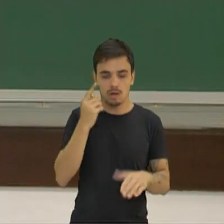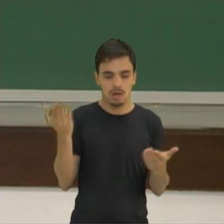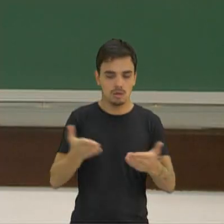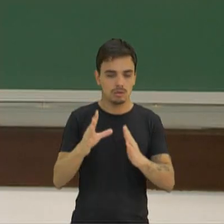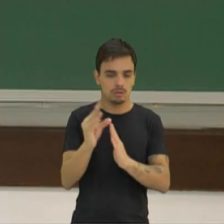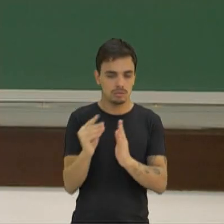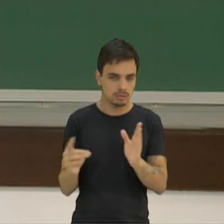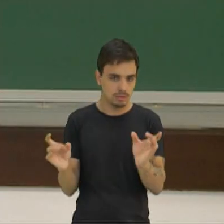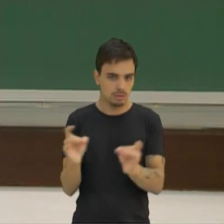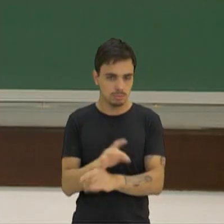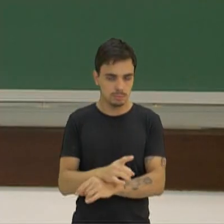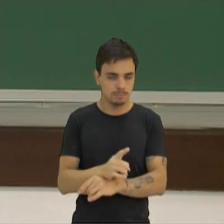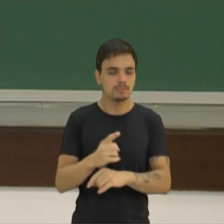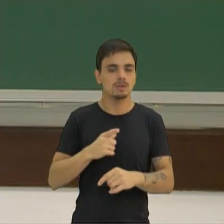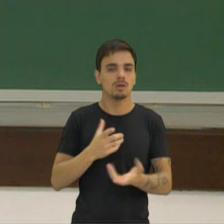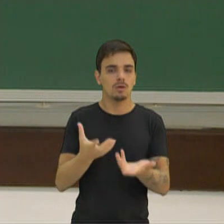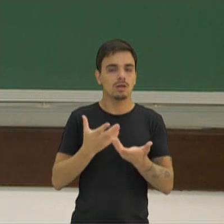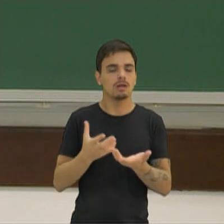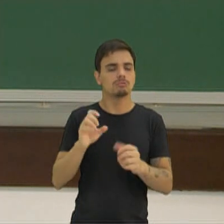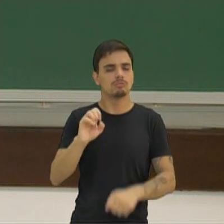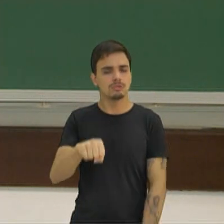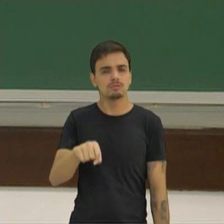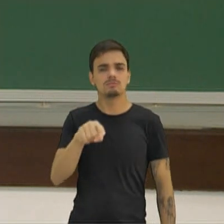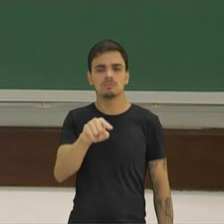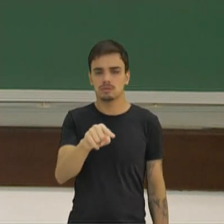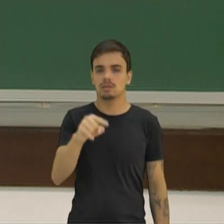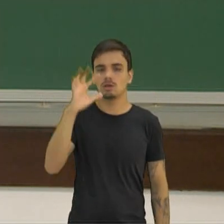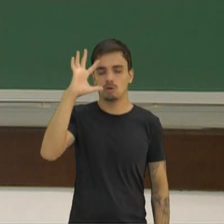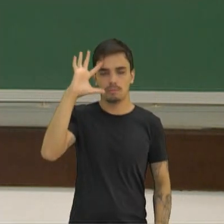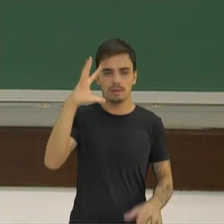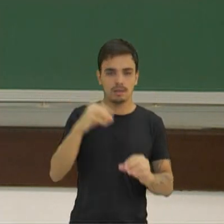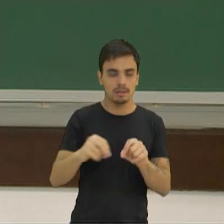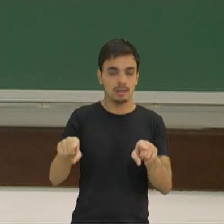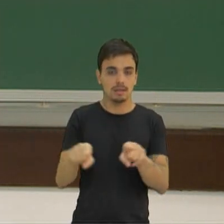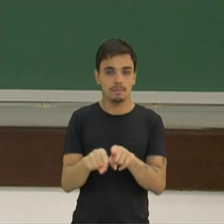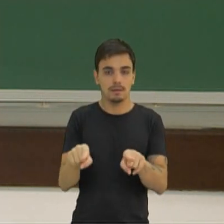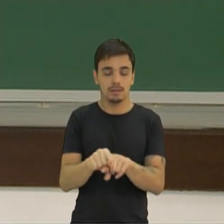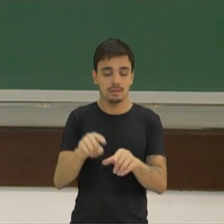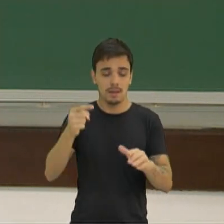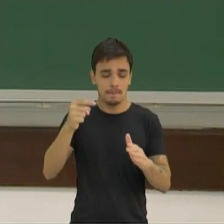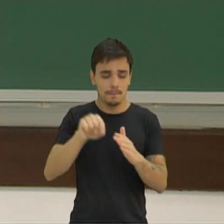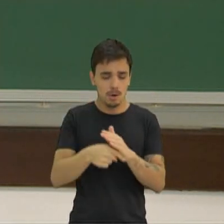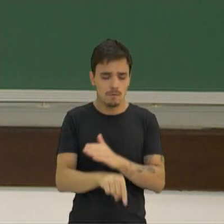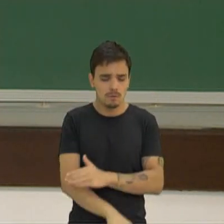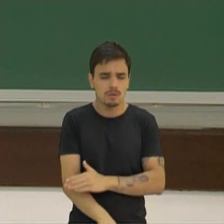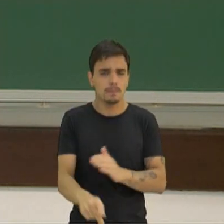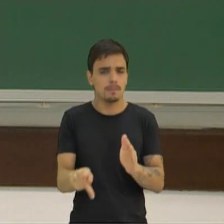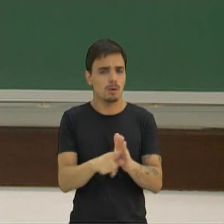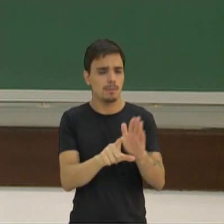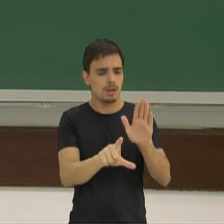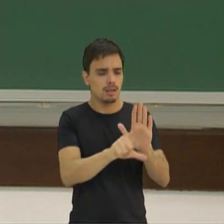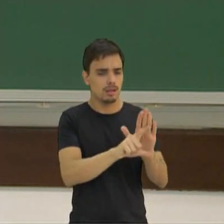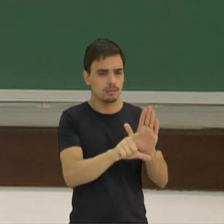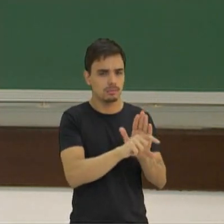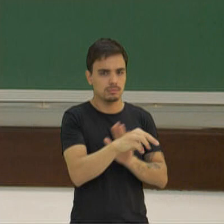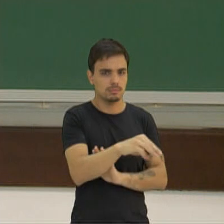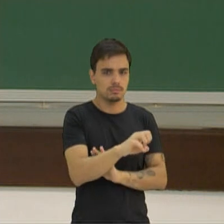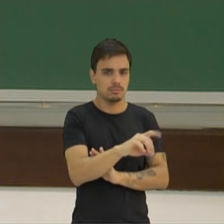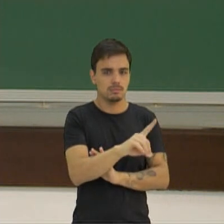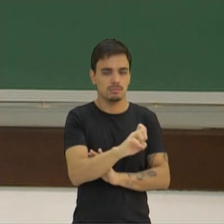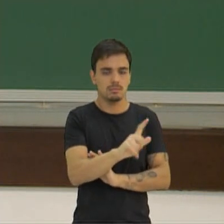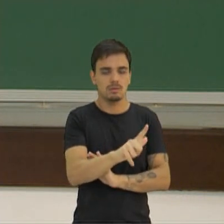conteúdo gostaria sim que vocês entendesse tira fundo nas leis de